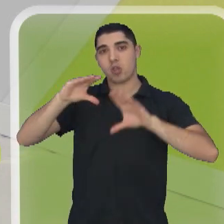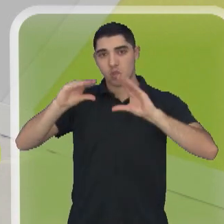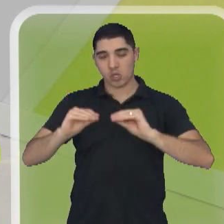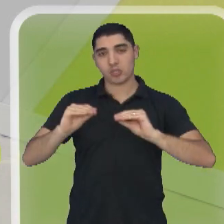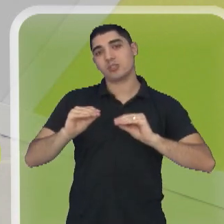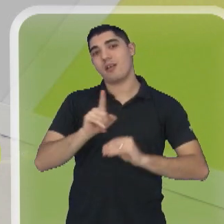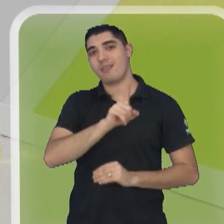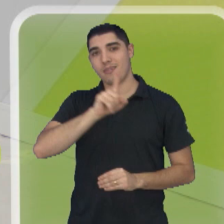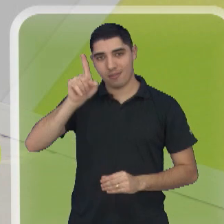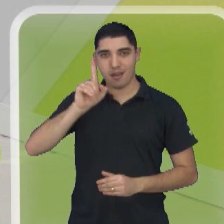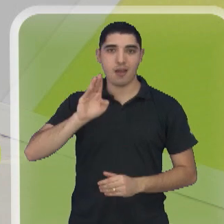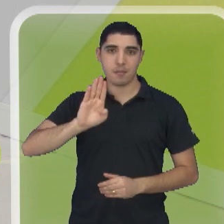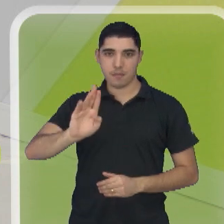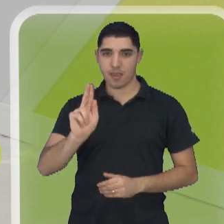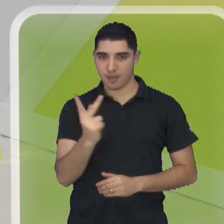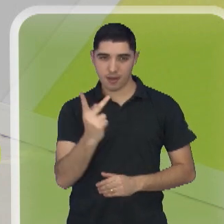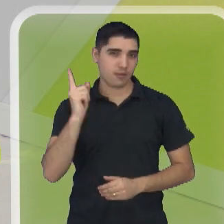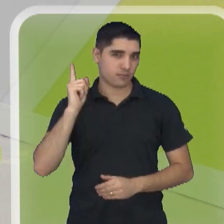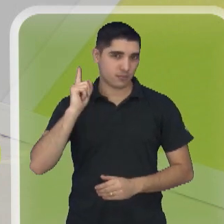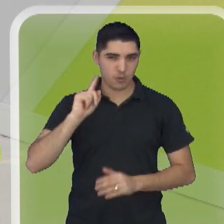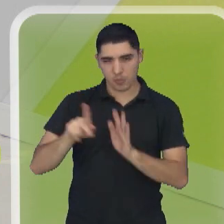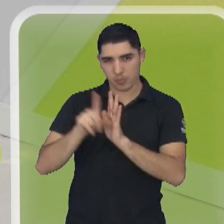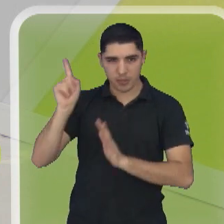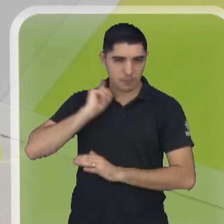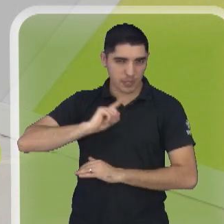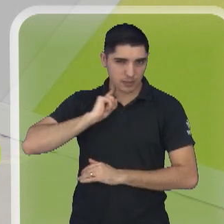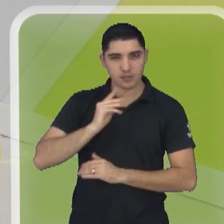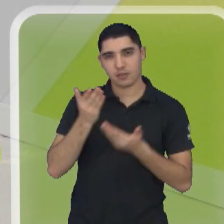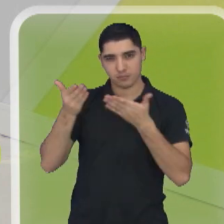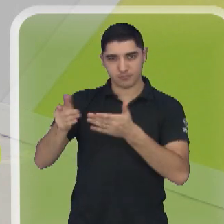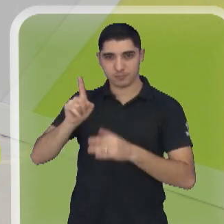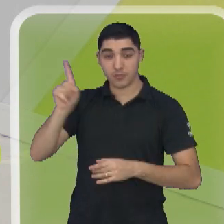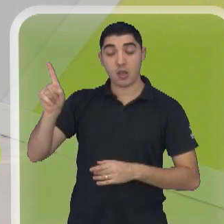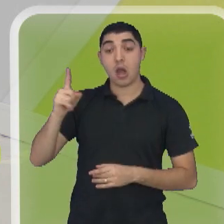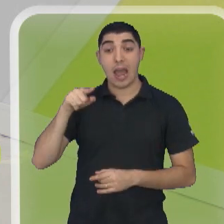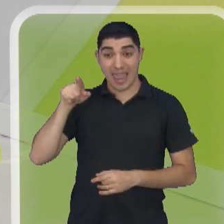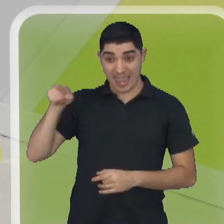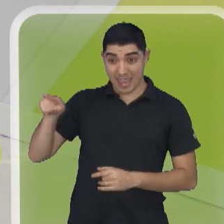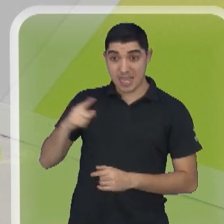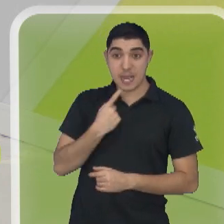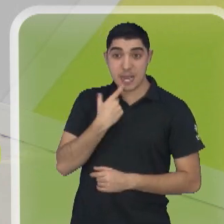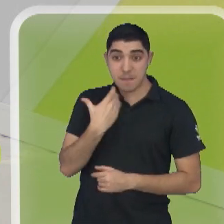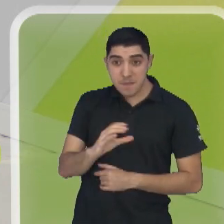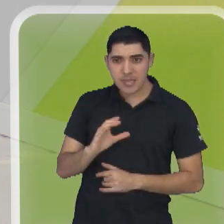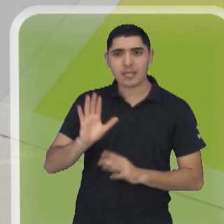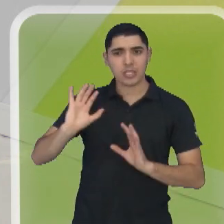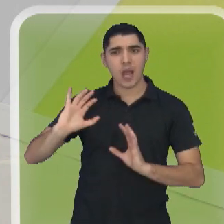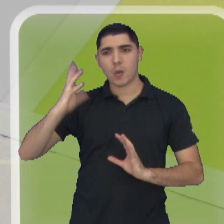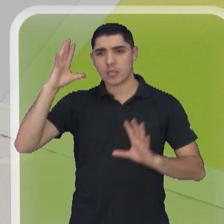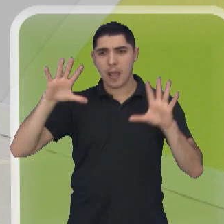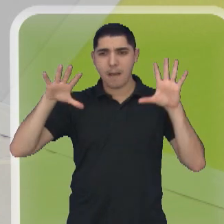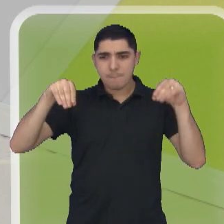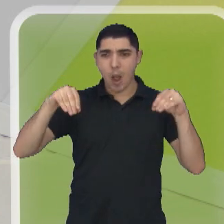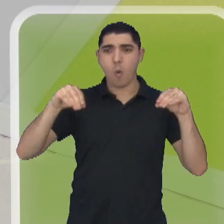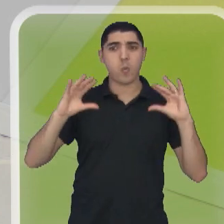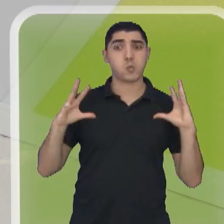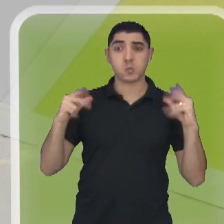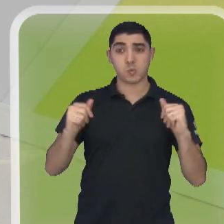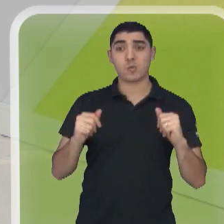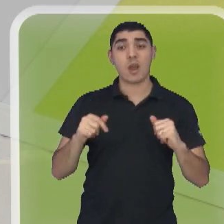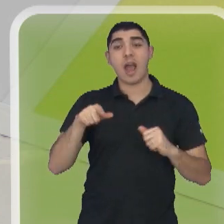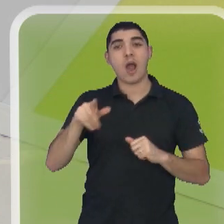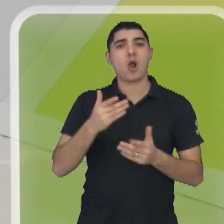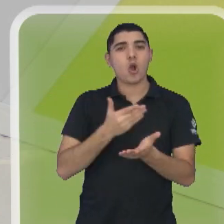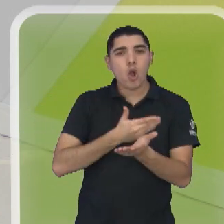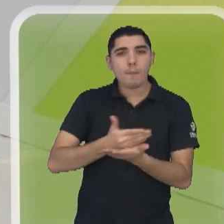do Riacho, lá em Contagem. Esse jogo que você está vendo aqui, ó, teve de tudo, teve apagão as 3 vezes. O jogo começou num dia,